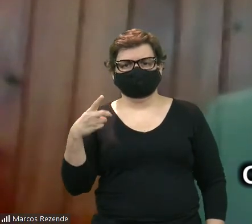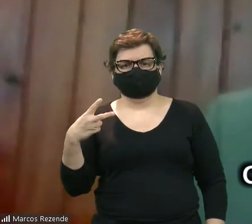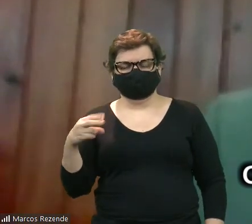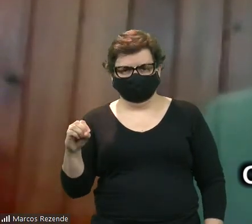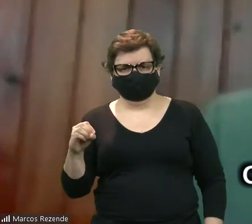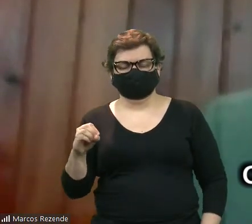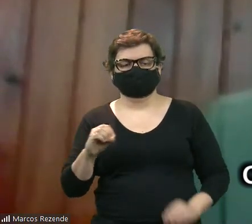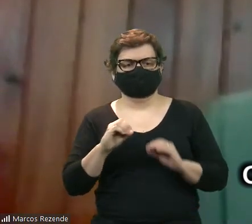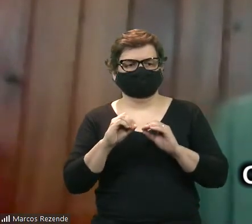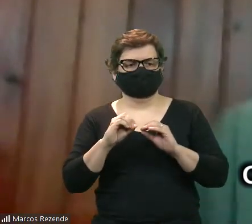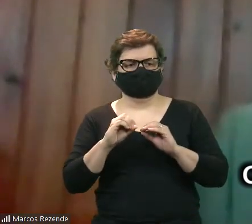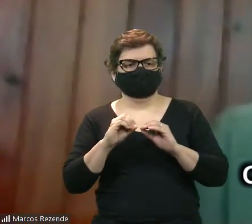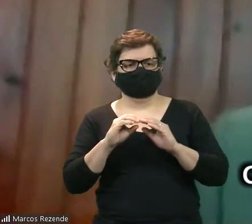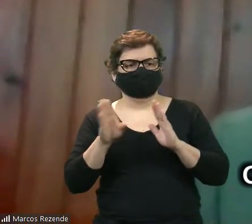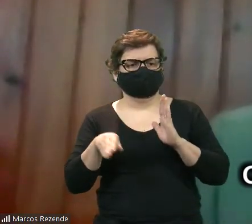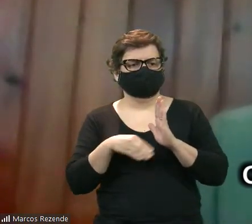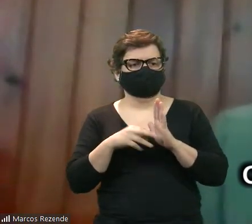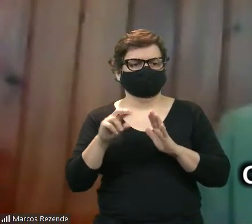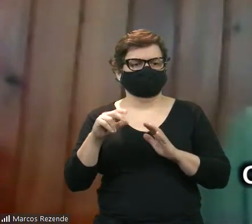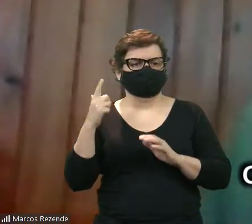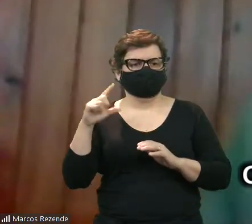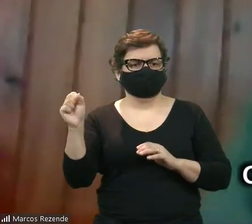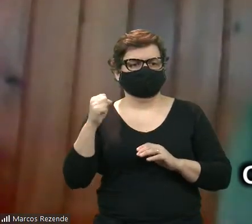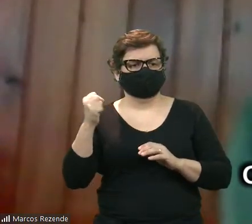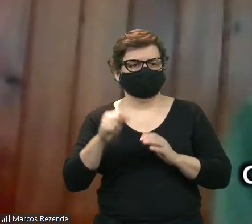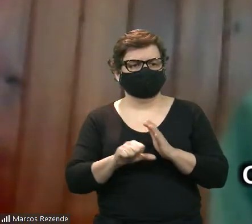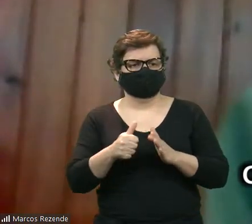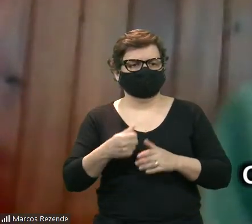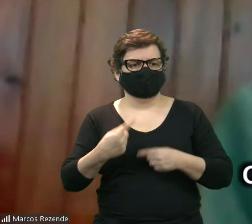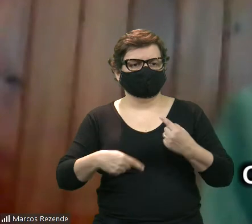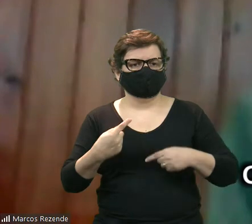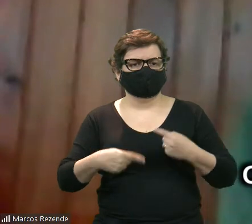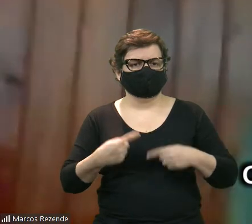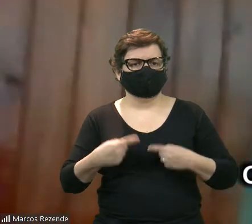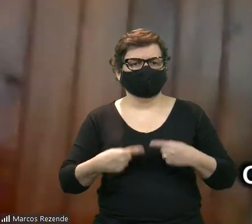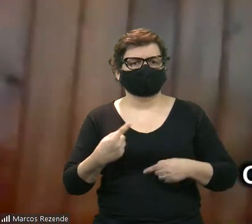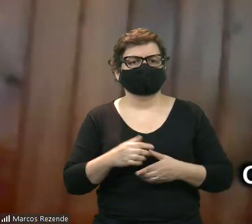globo, na forma que foi vencida em primeira discussão.